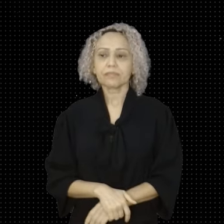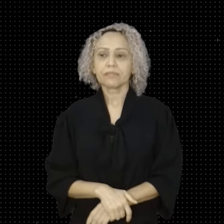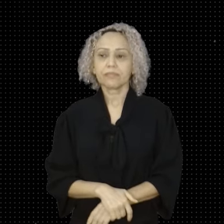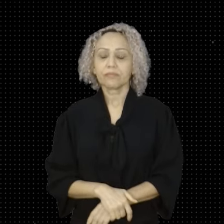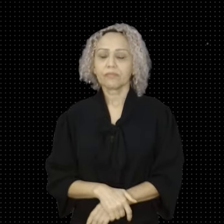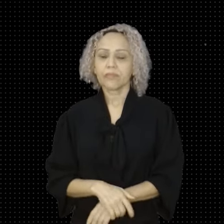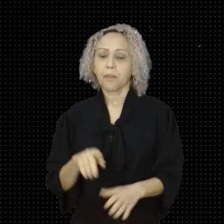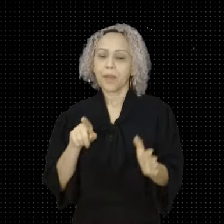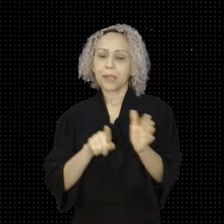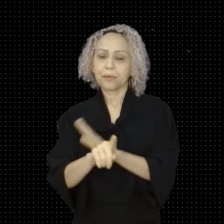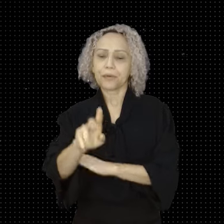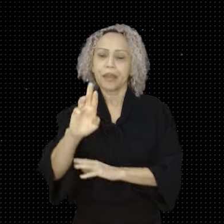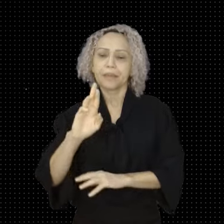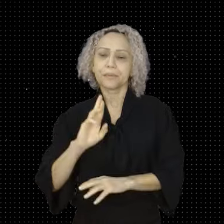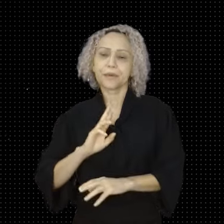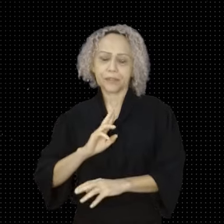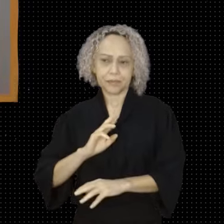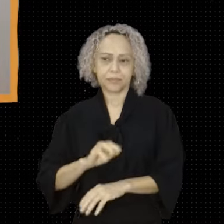Ping-pong.